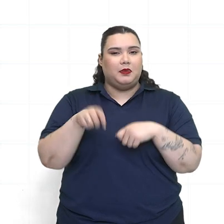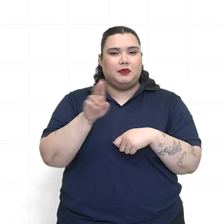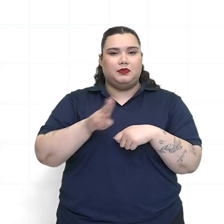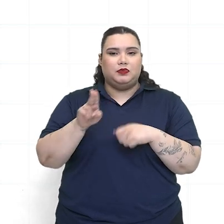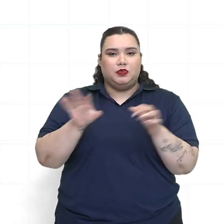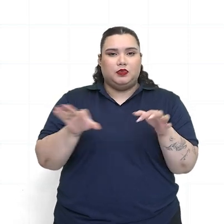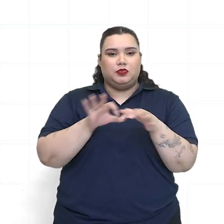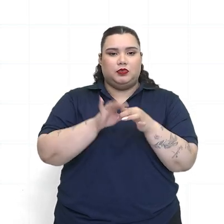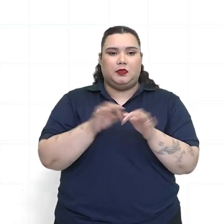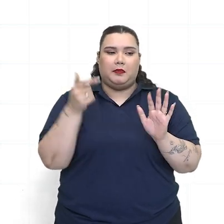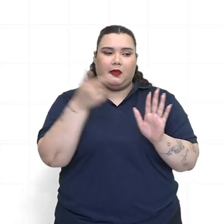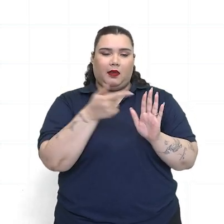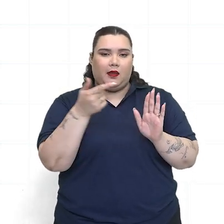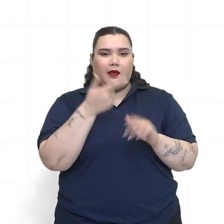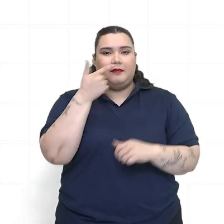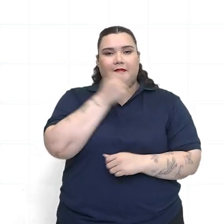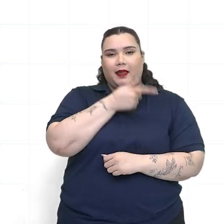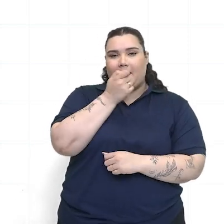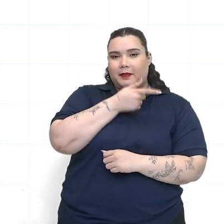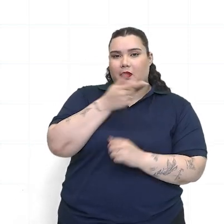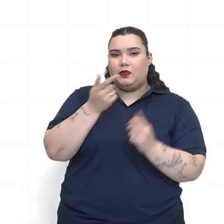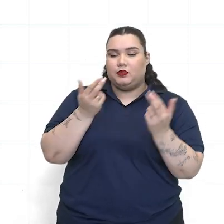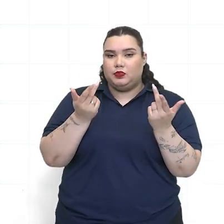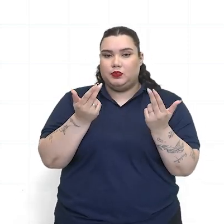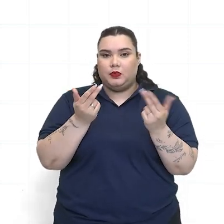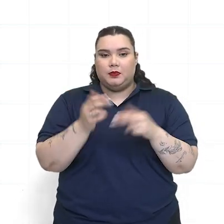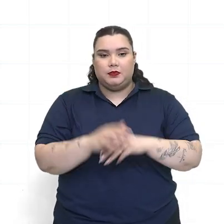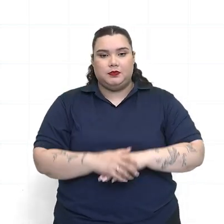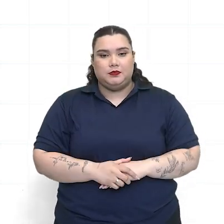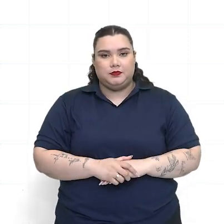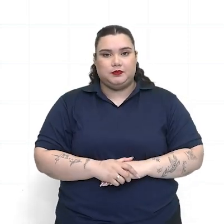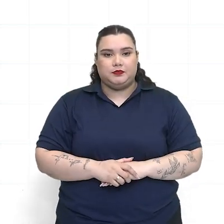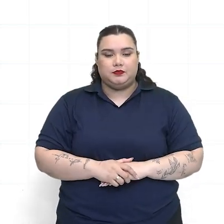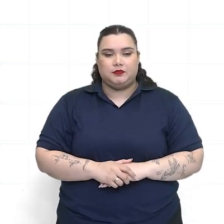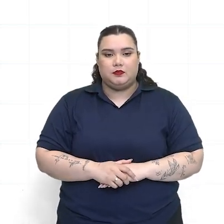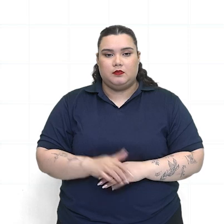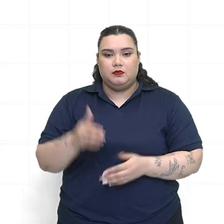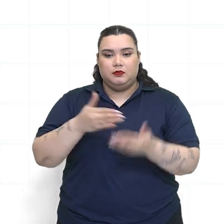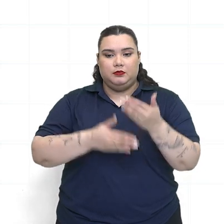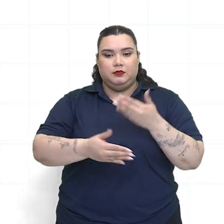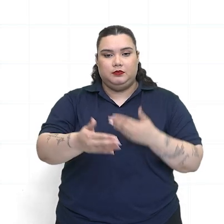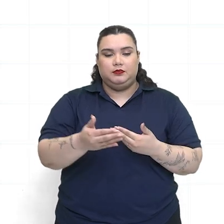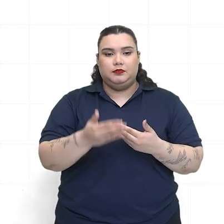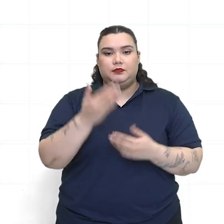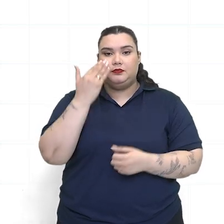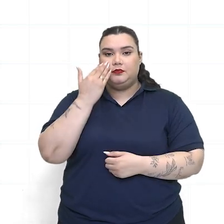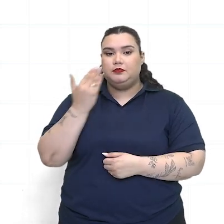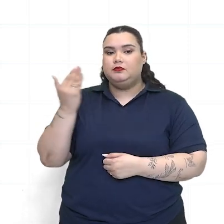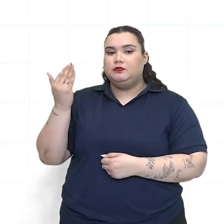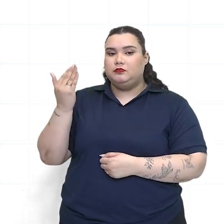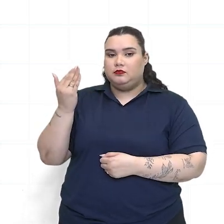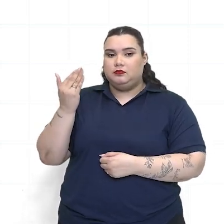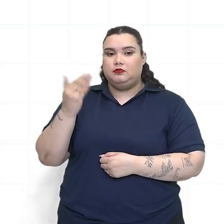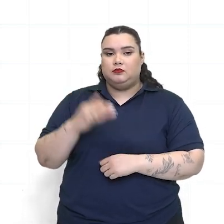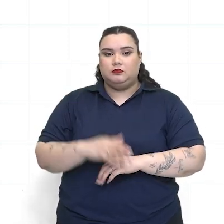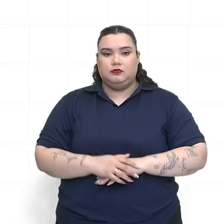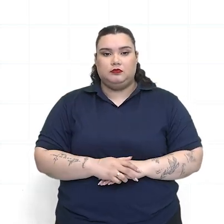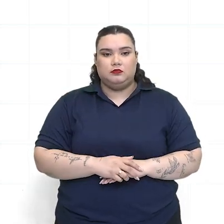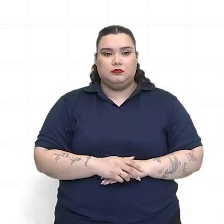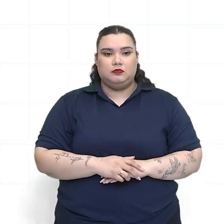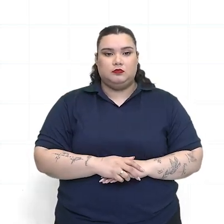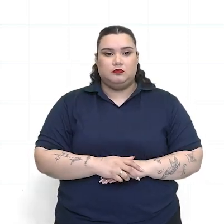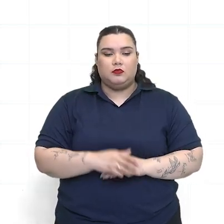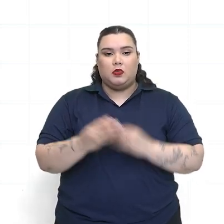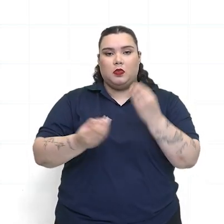apropriada, bem legal mesmo para fazer o humor. Então vamos seguir agora para a ironia. Como é